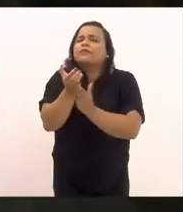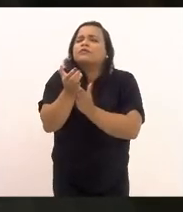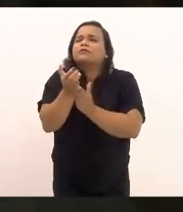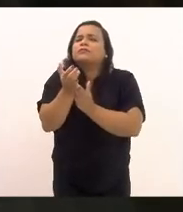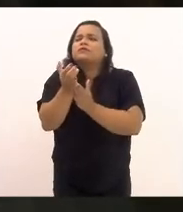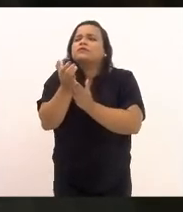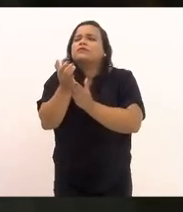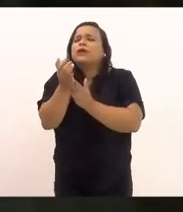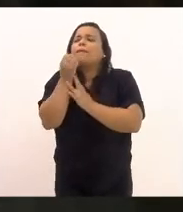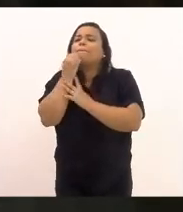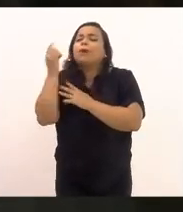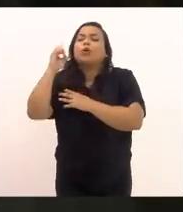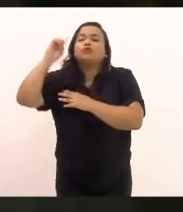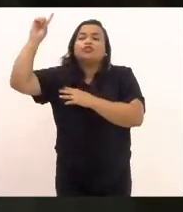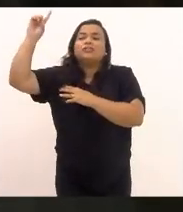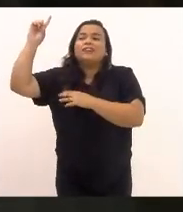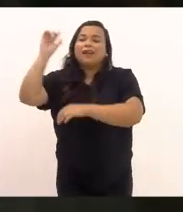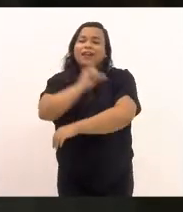Bom Dia, Rio.